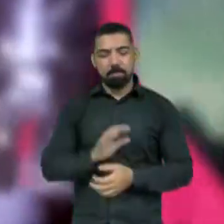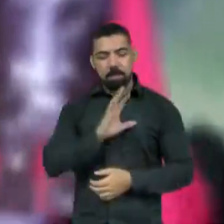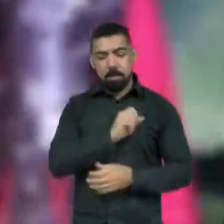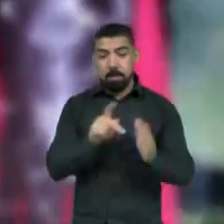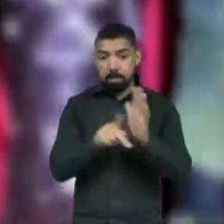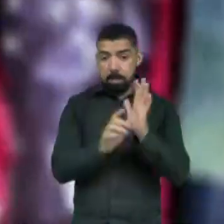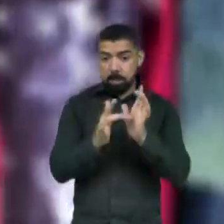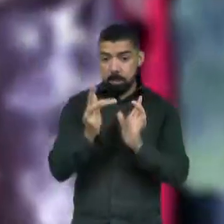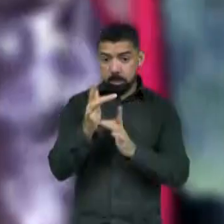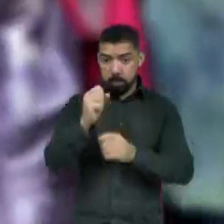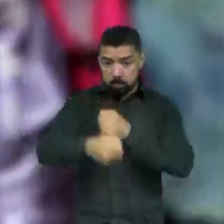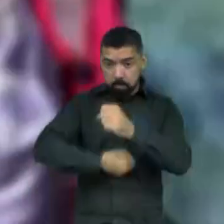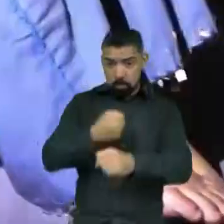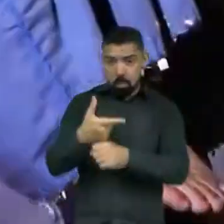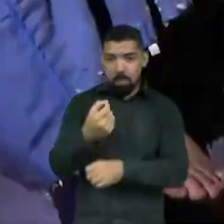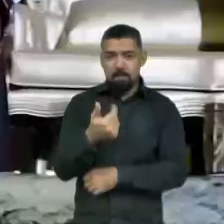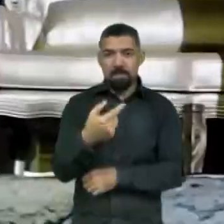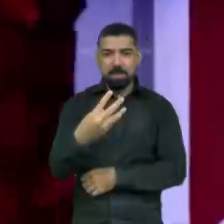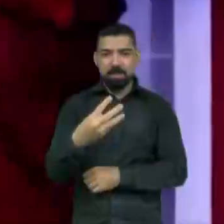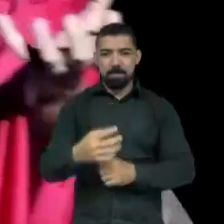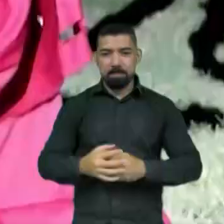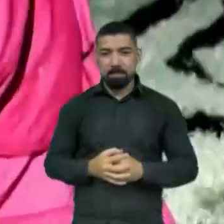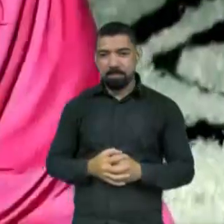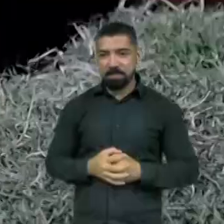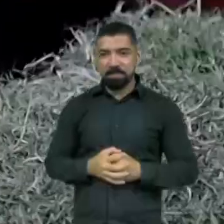Cristo 2023.